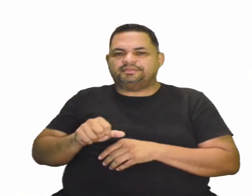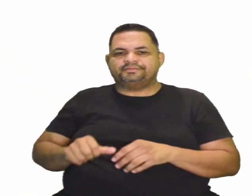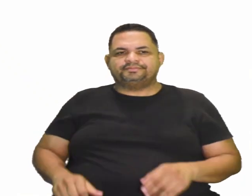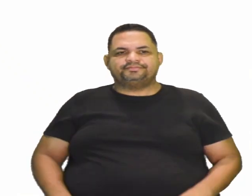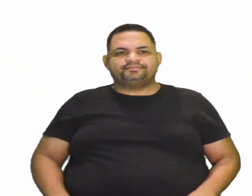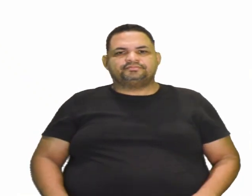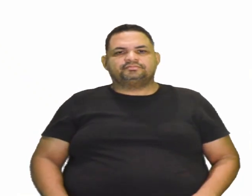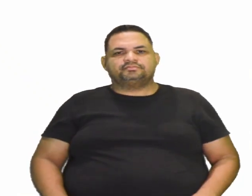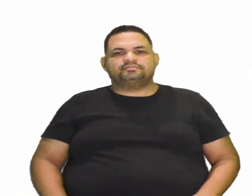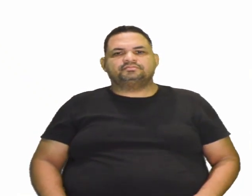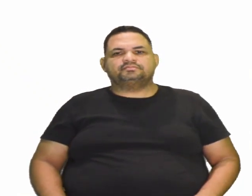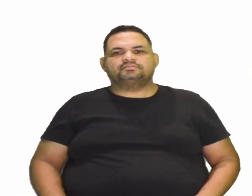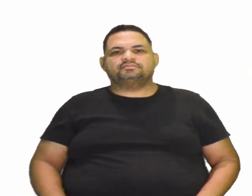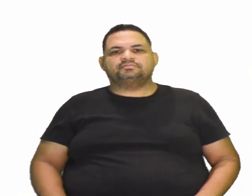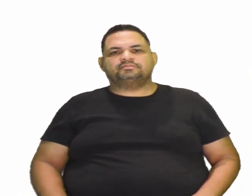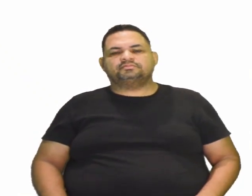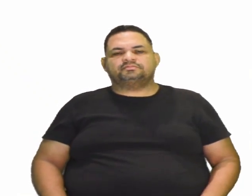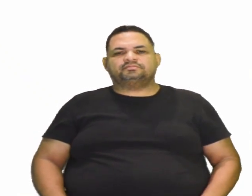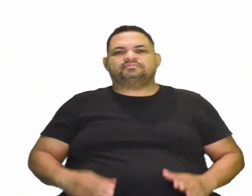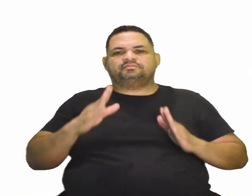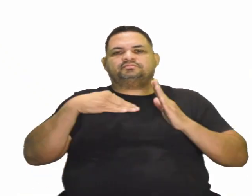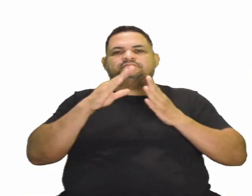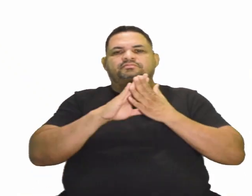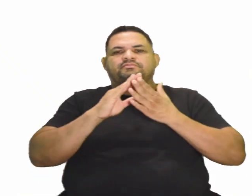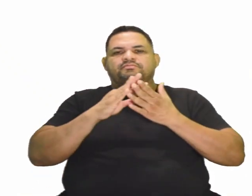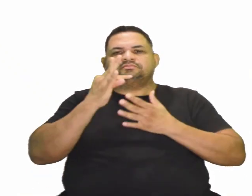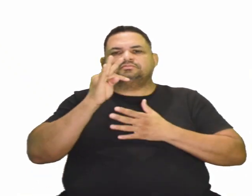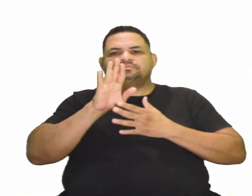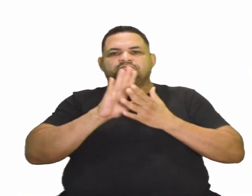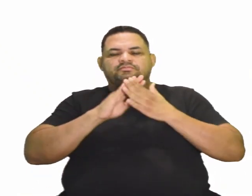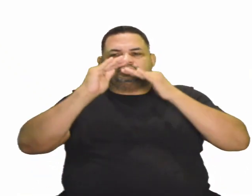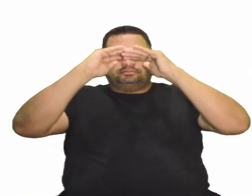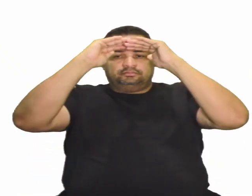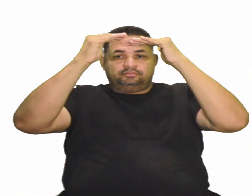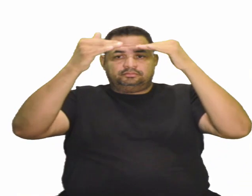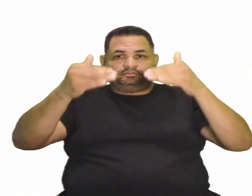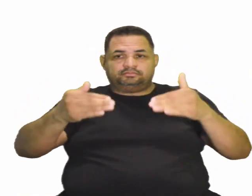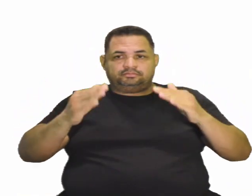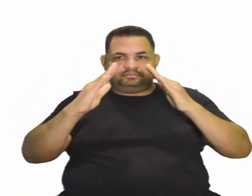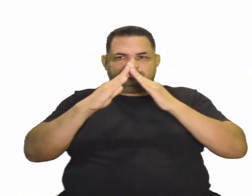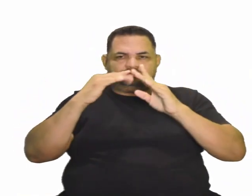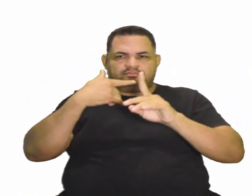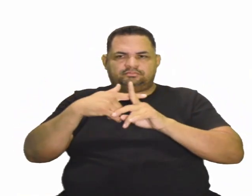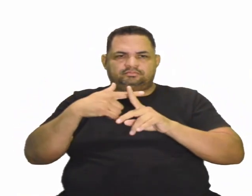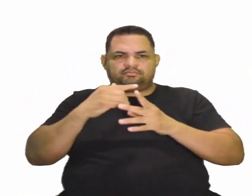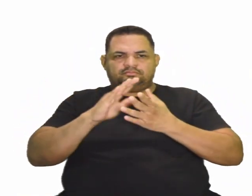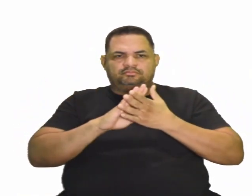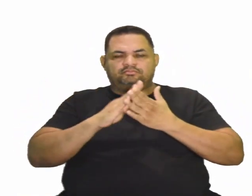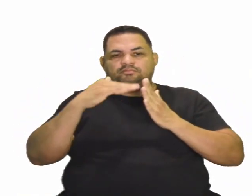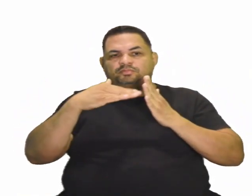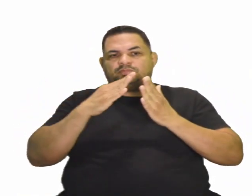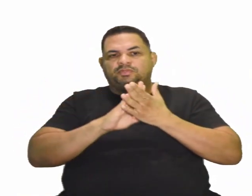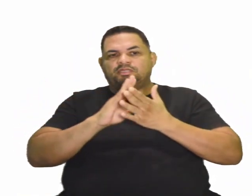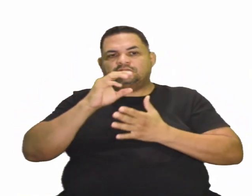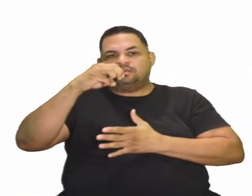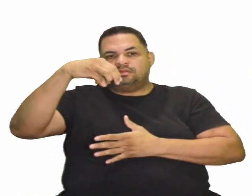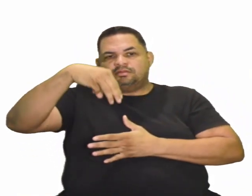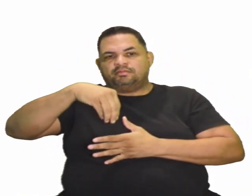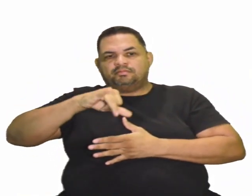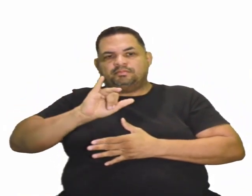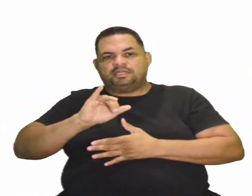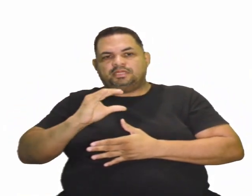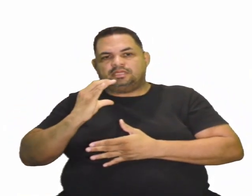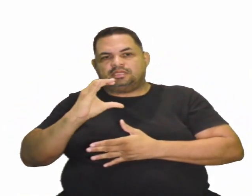A pintura do teto da Capela Sistina, obra do mestre Michelangelo, foi realizada no início